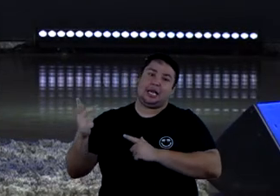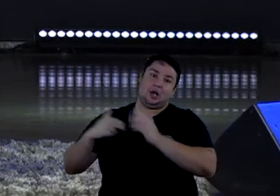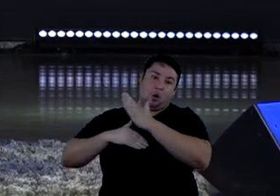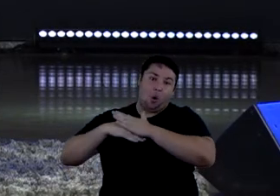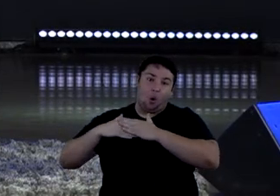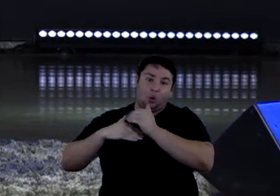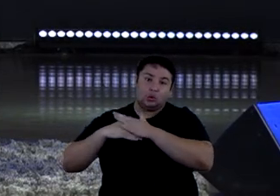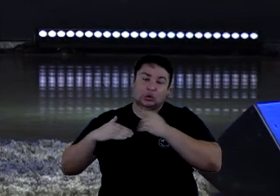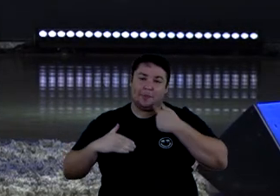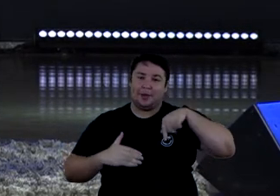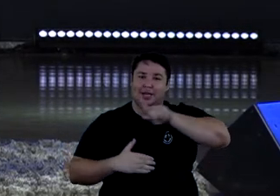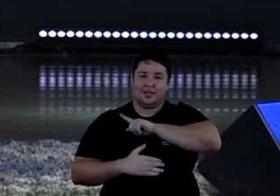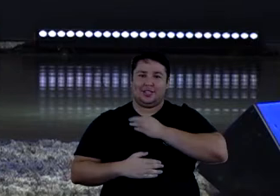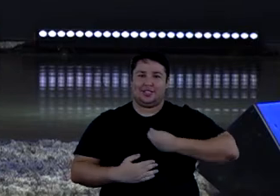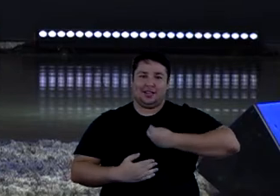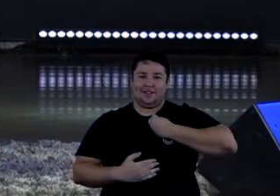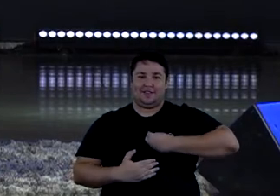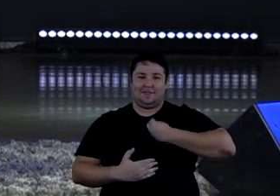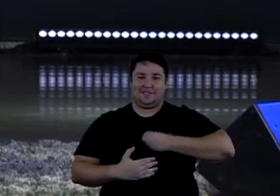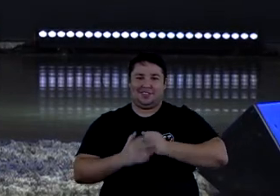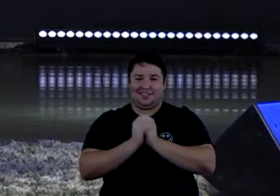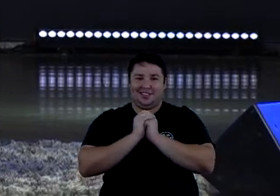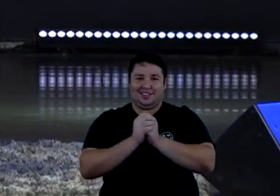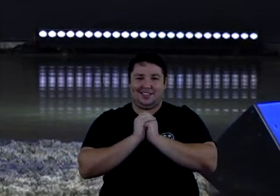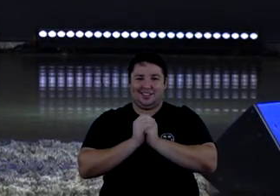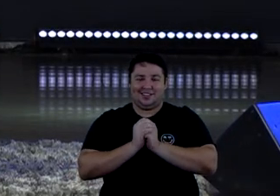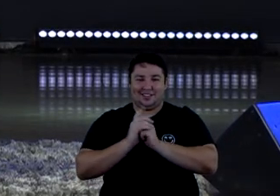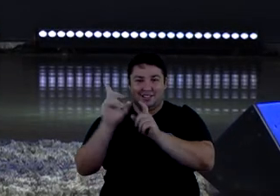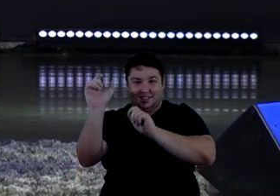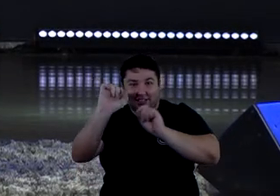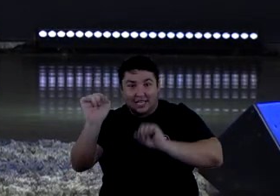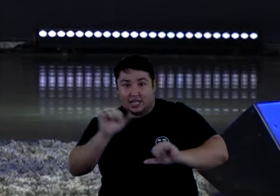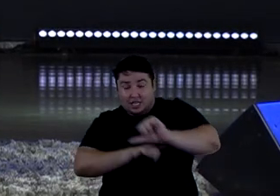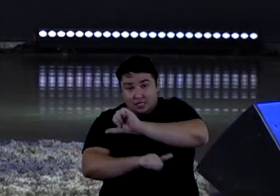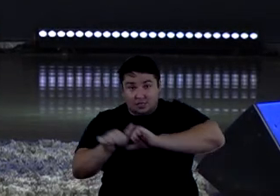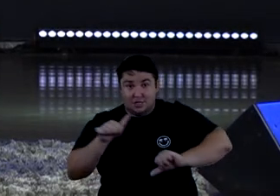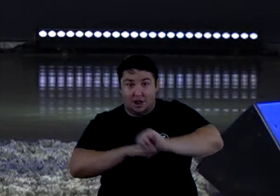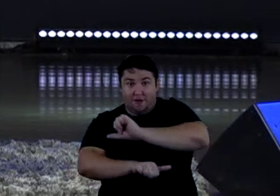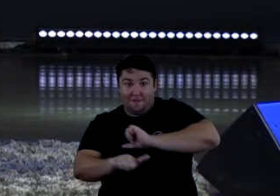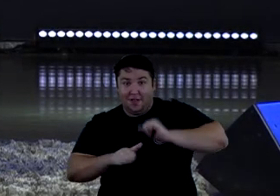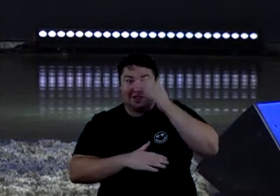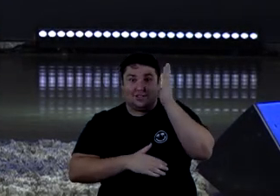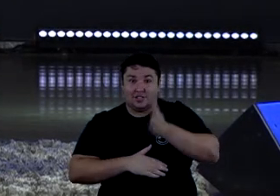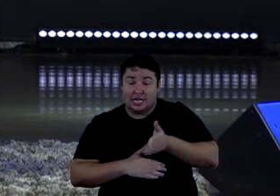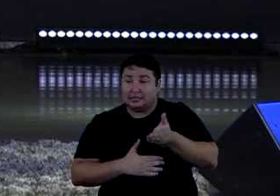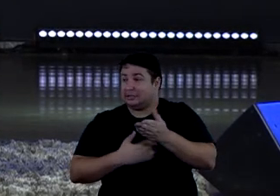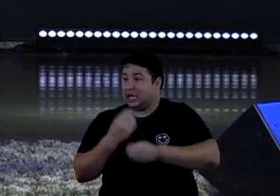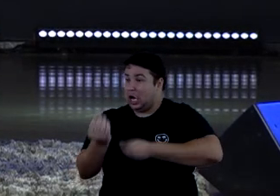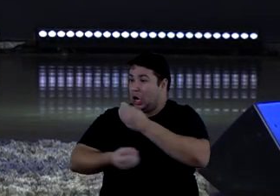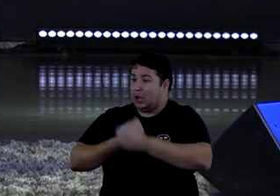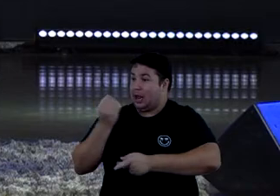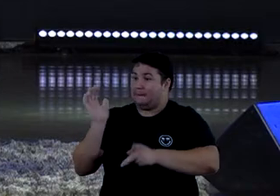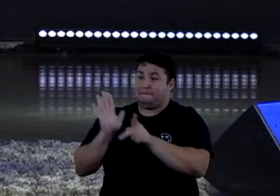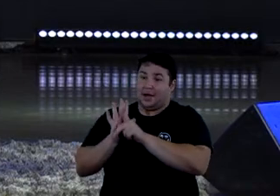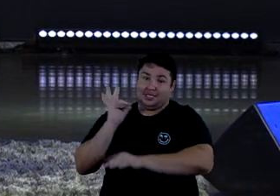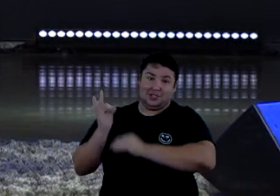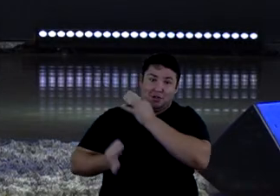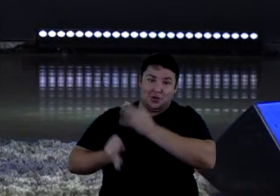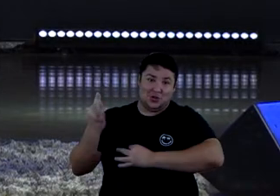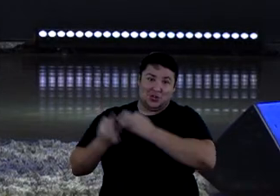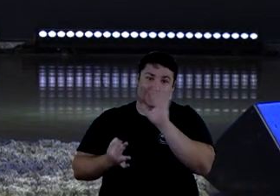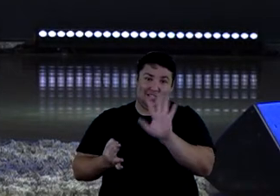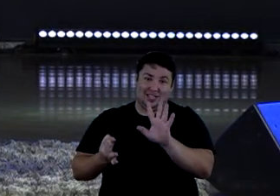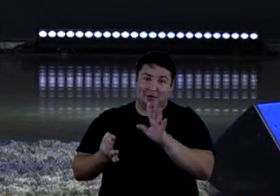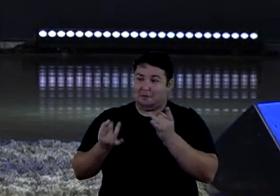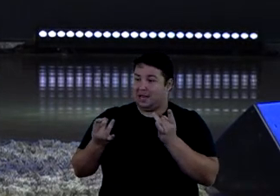vida. Amém? Quem está sendo transformado já não anda mais na sua própria justiça.